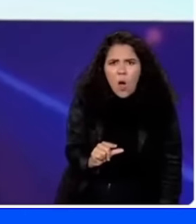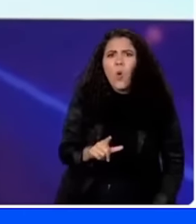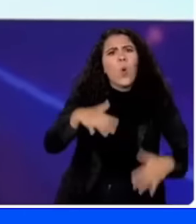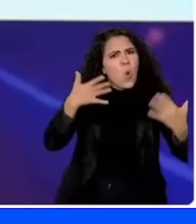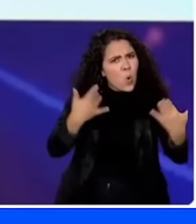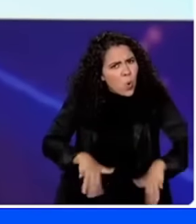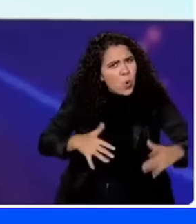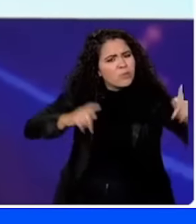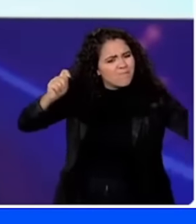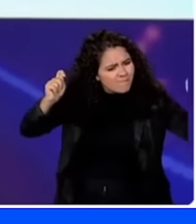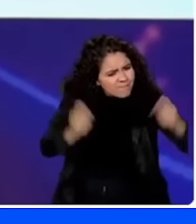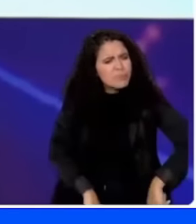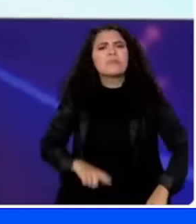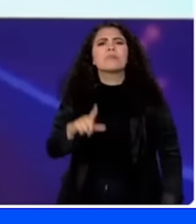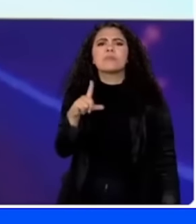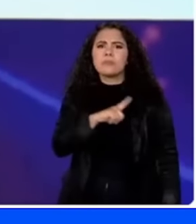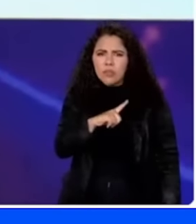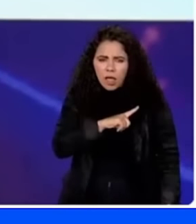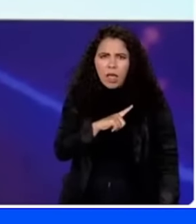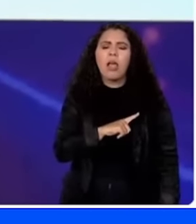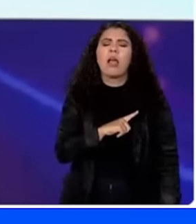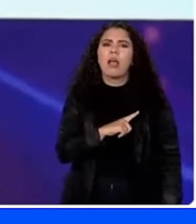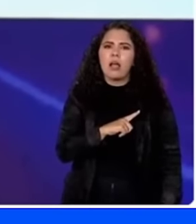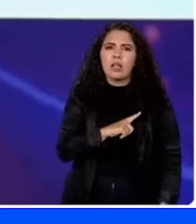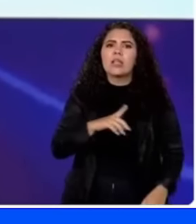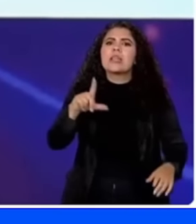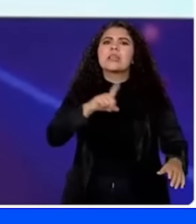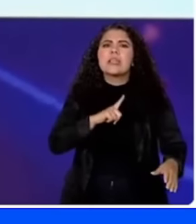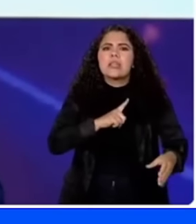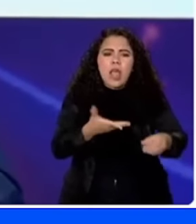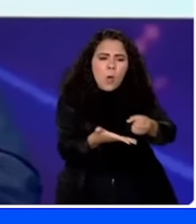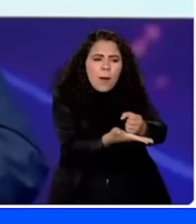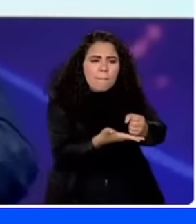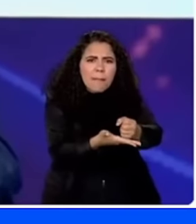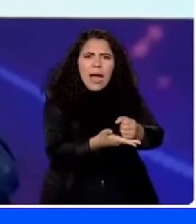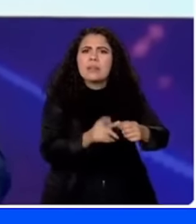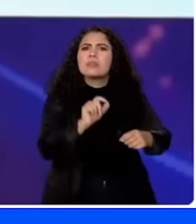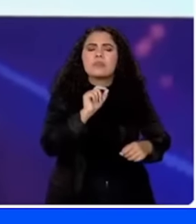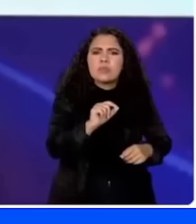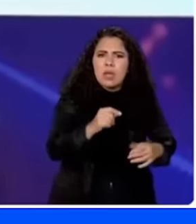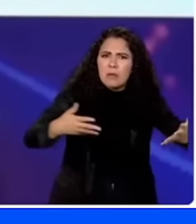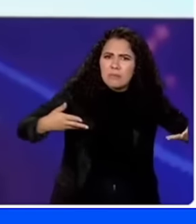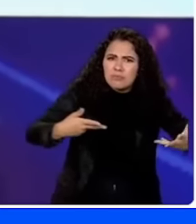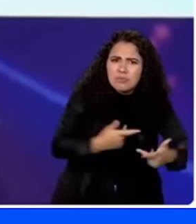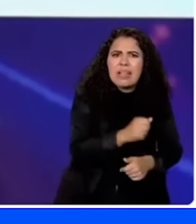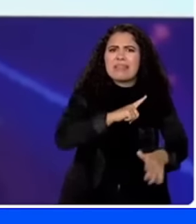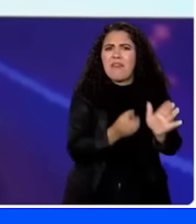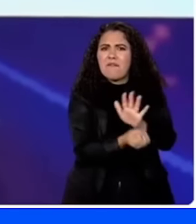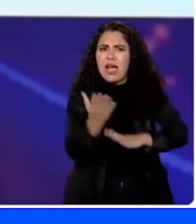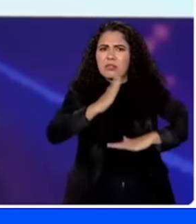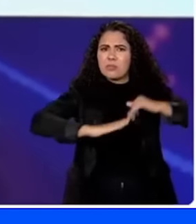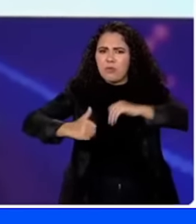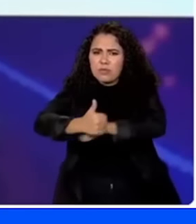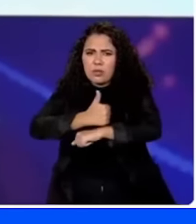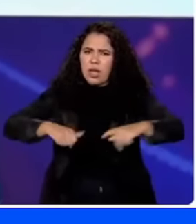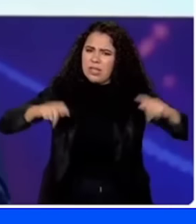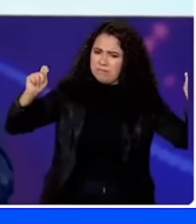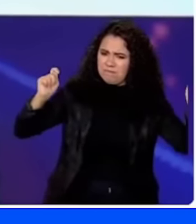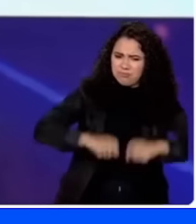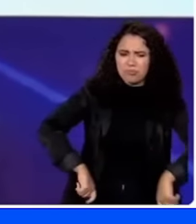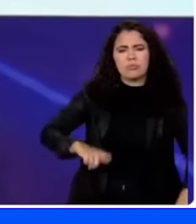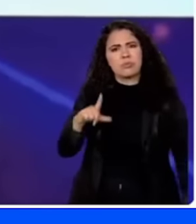grande. Esse país é um país que tem uma boa base intelectual, tem boa base de pesquisadores.